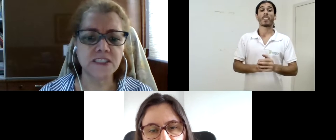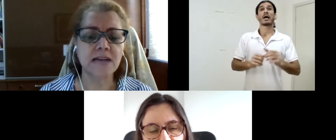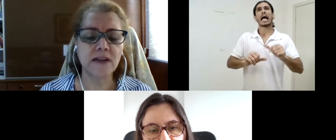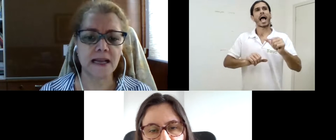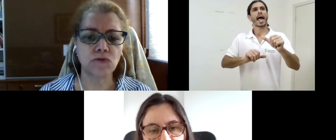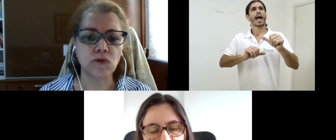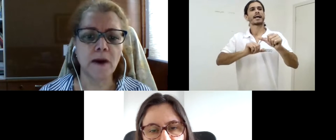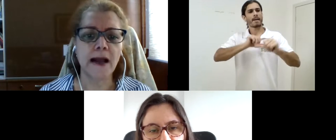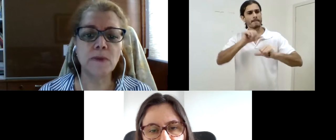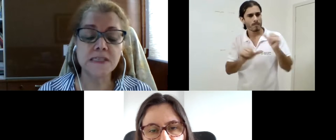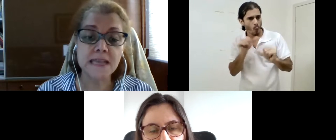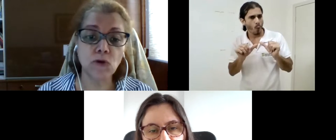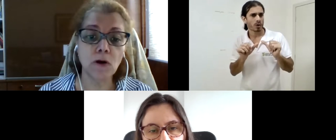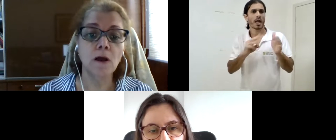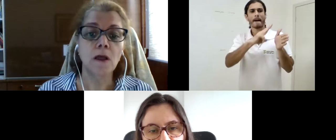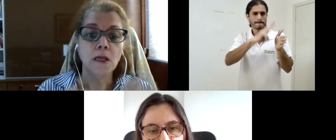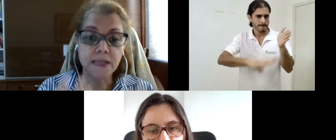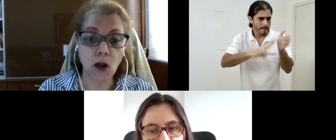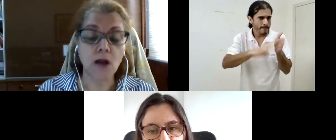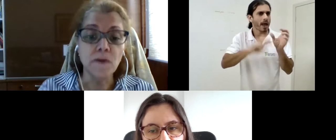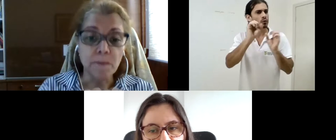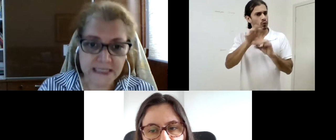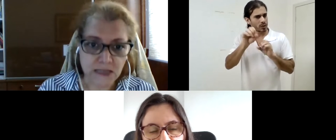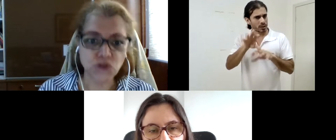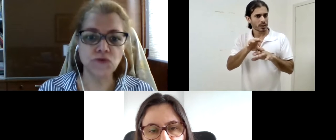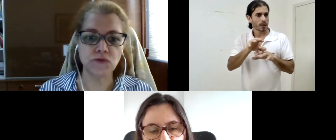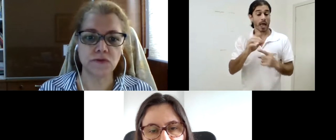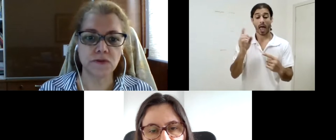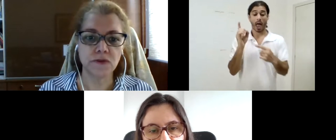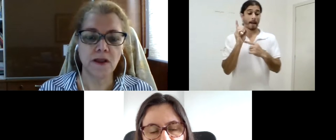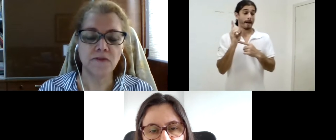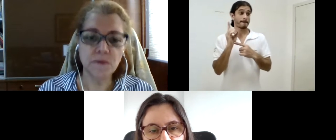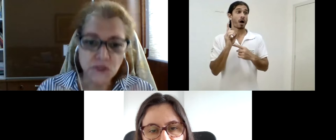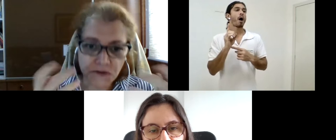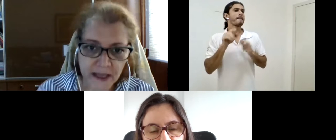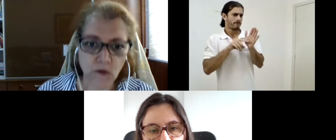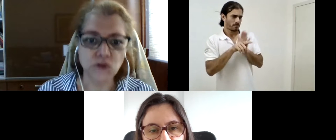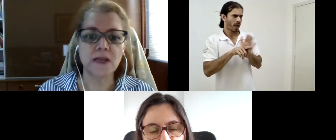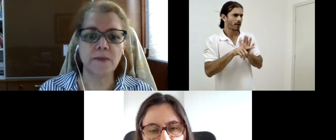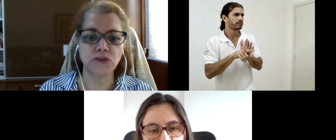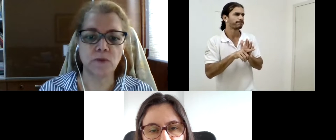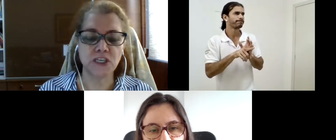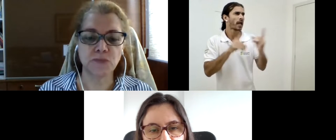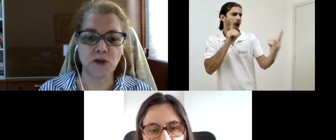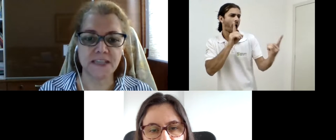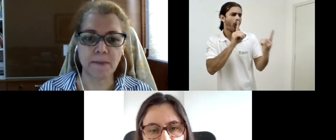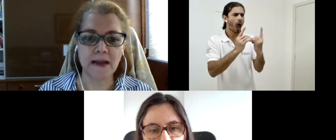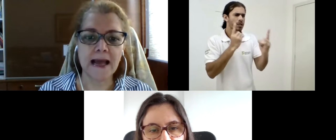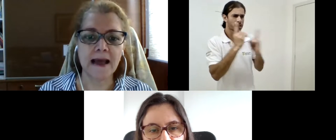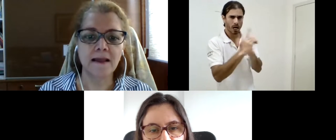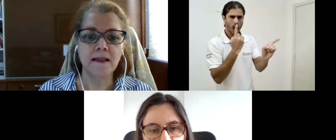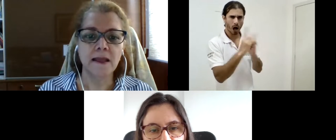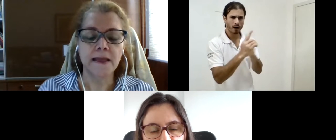no aprendizado daquela turma. Aí, o pesquisador se coloca, vamos pensar juntos, vamos ver conjuntamente como a gente pode